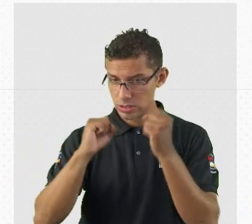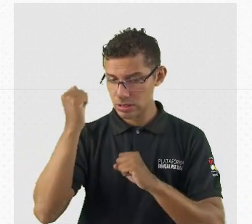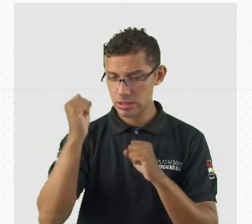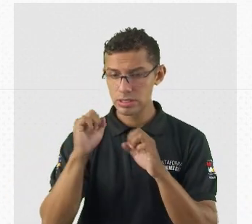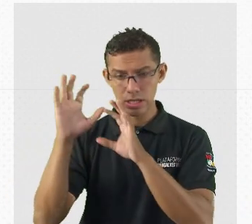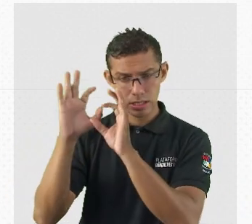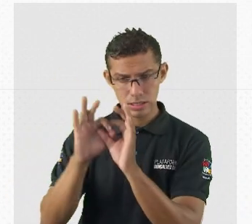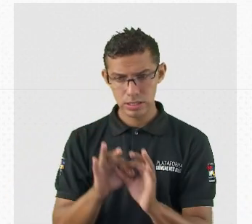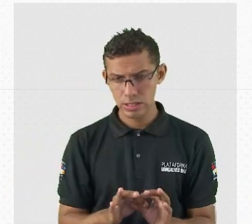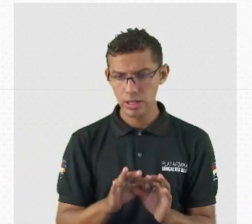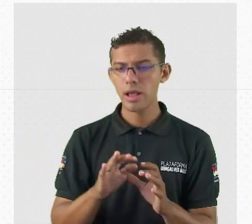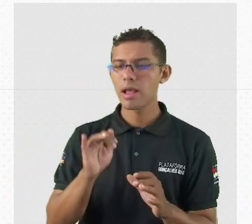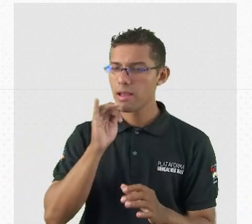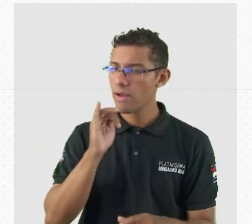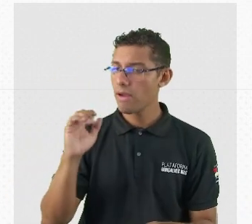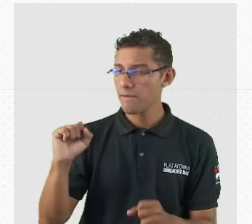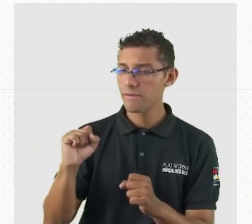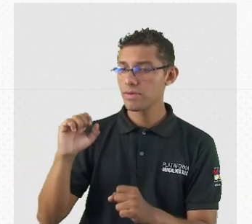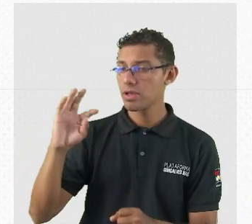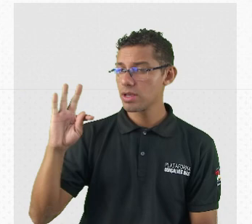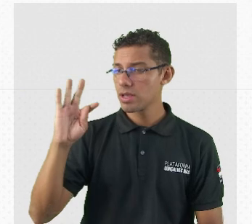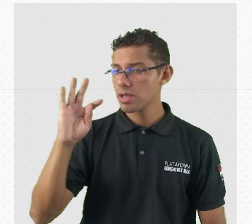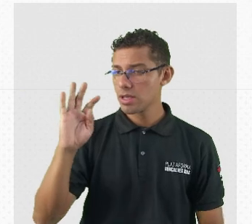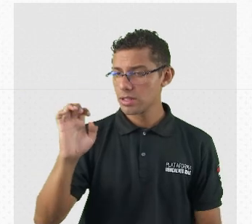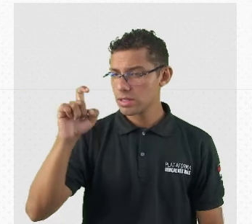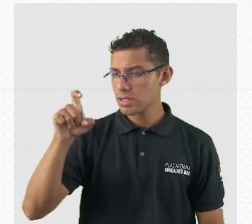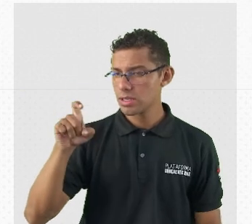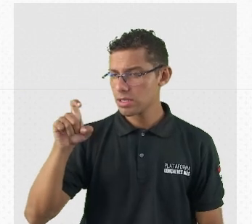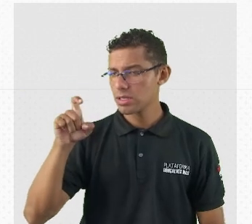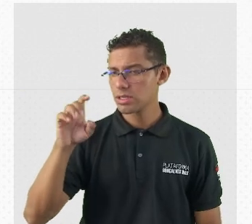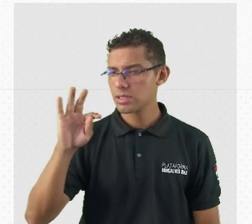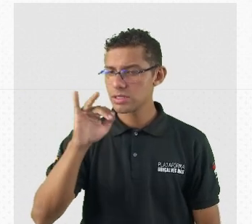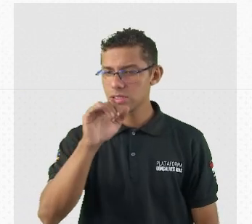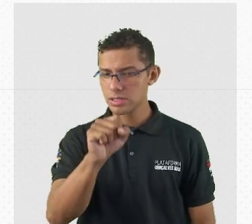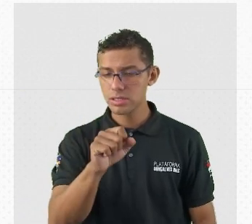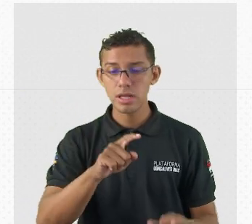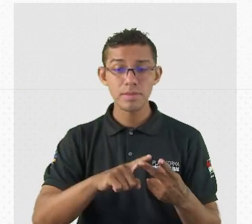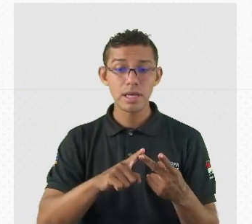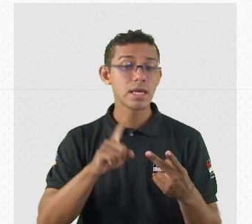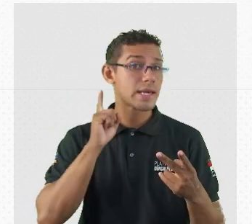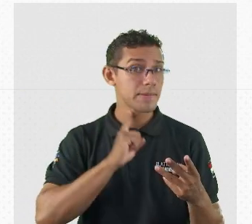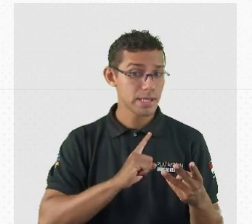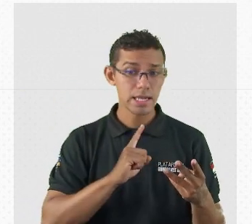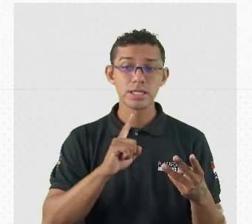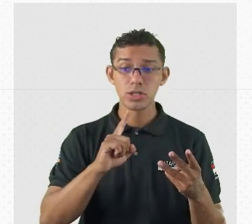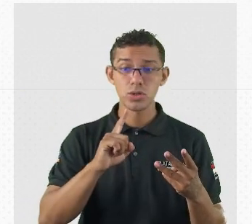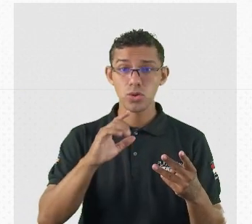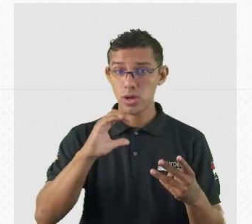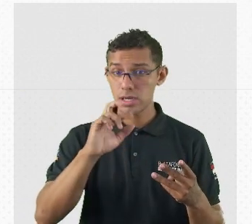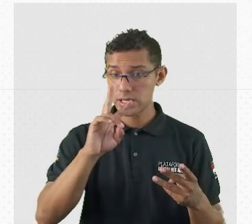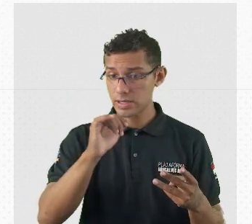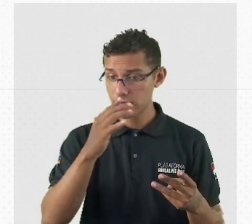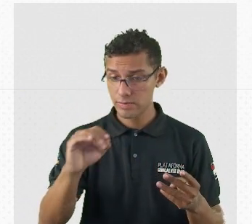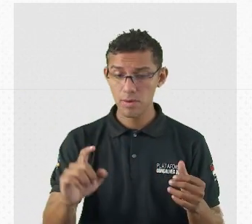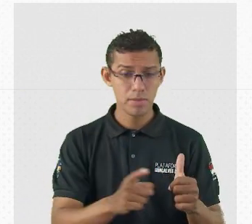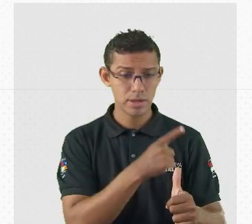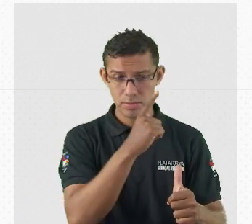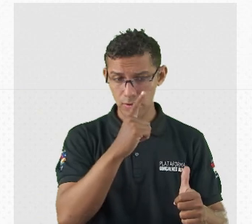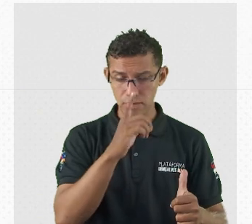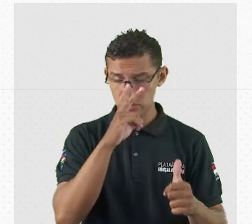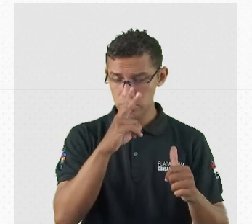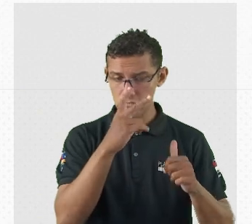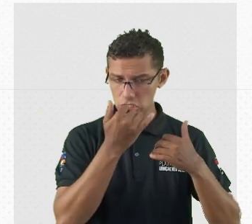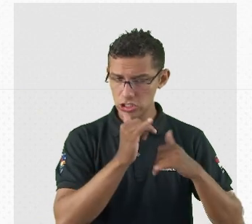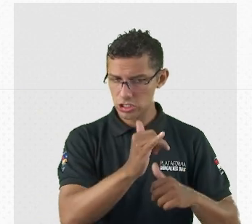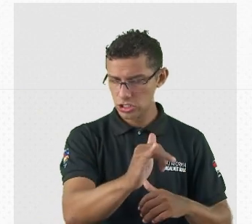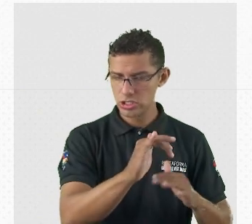primeira revolução, que eram as fábricas têxteis, e também da mineração do carvão, gente, que foi a principal fonte de energia da primeira revolução. Tá? Um